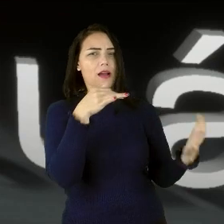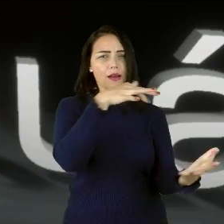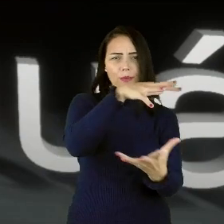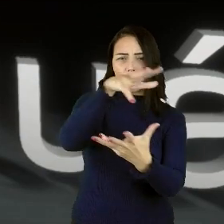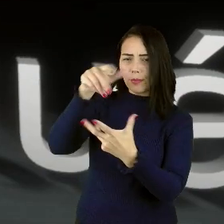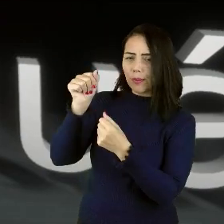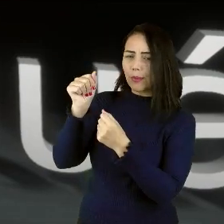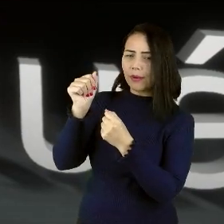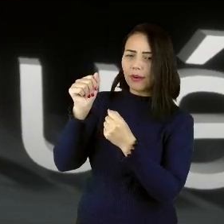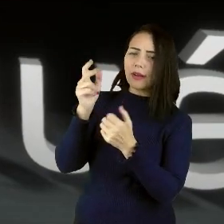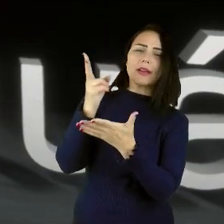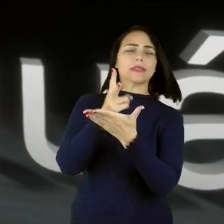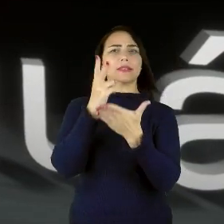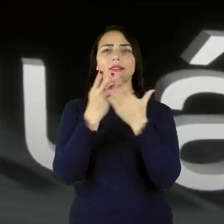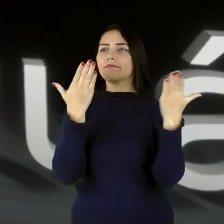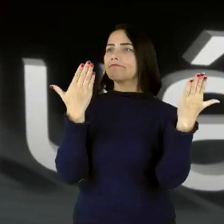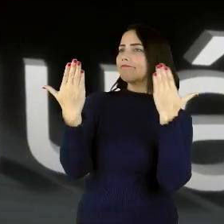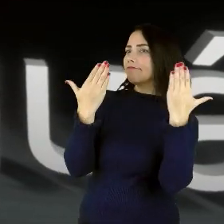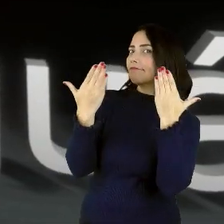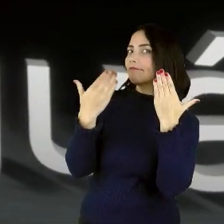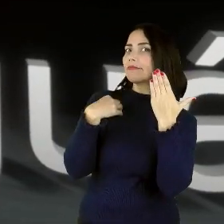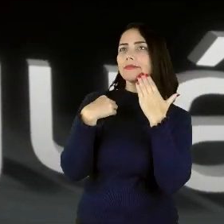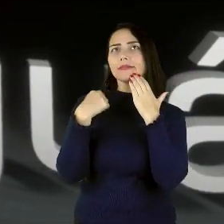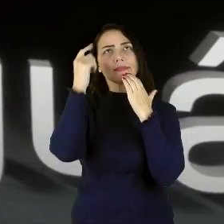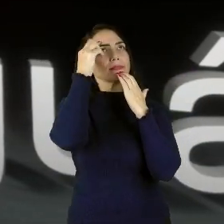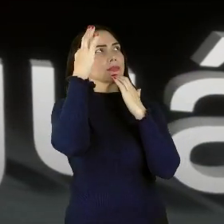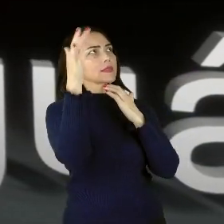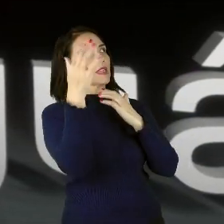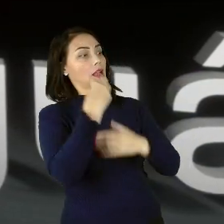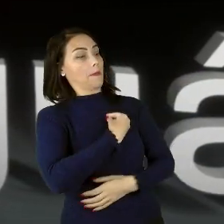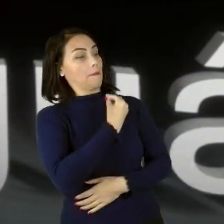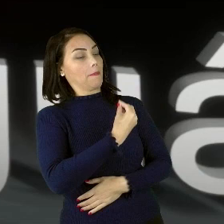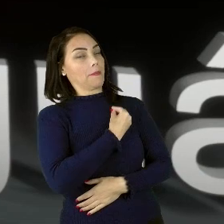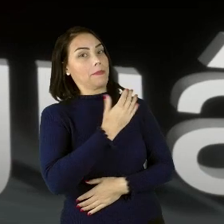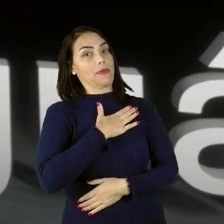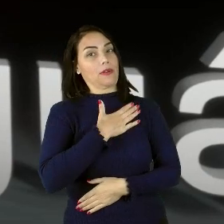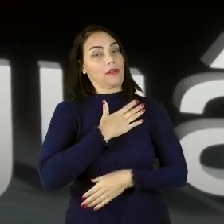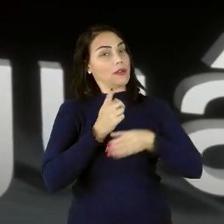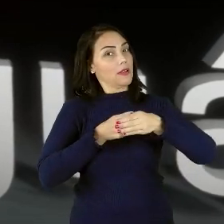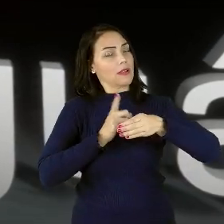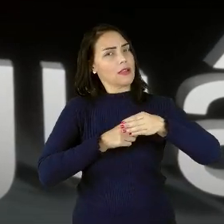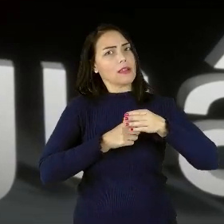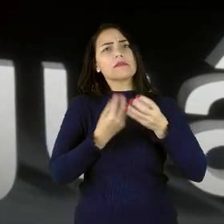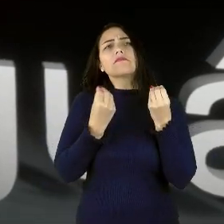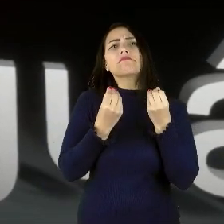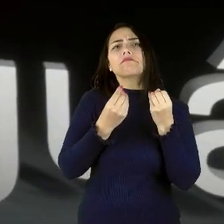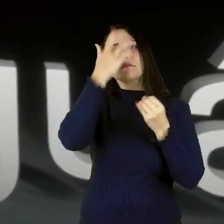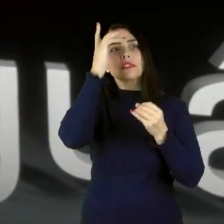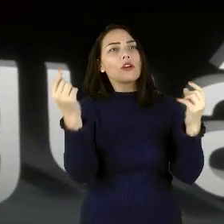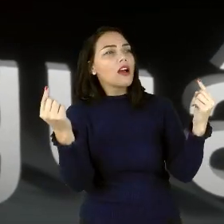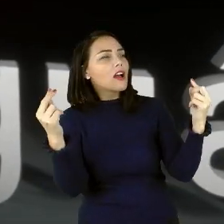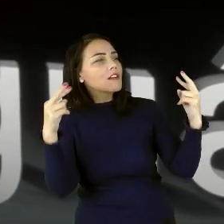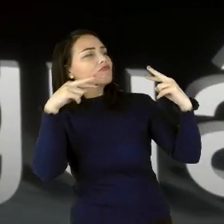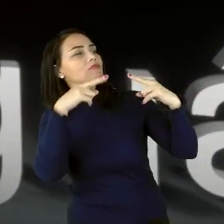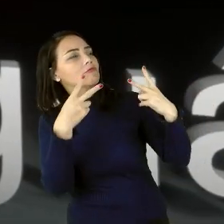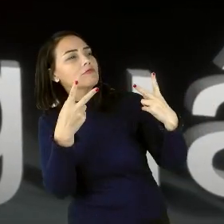mundo, sempre comparei com as que vivenciam na minha cidade. Como as pessoas se dirigem uma a